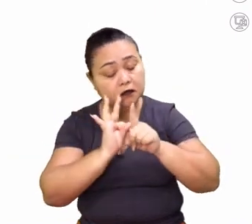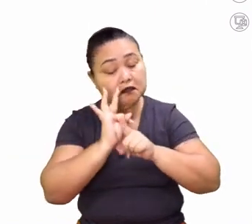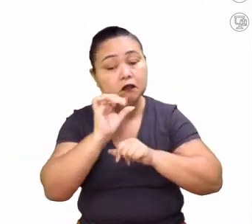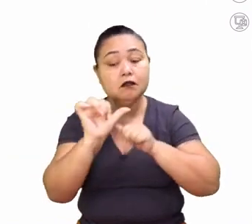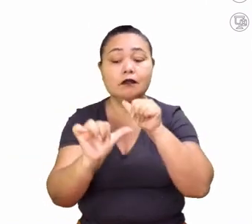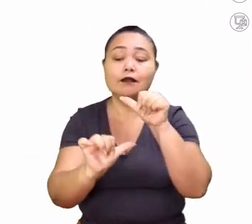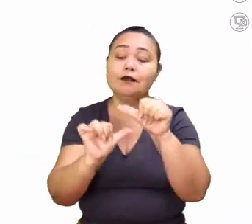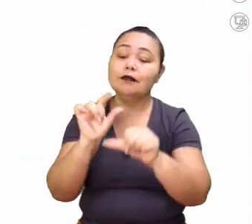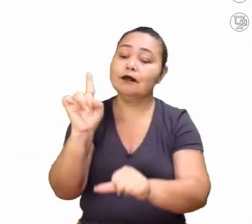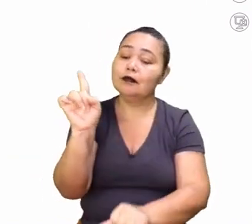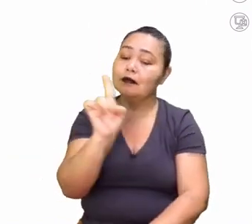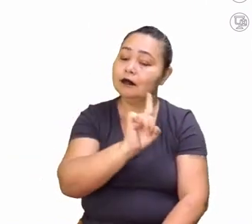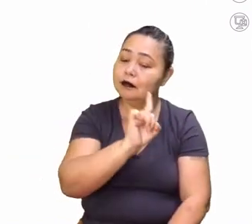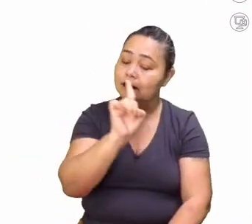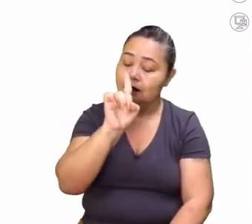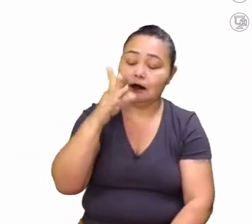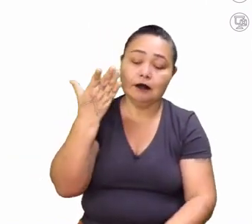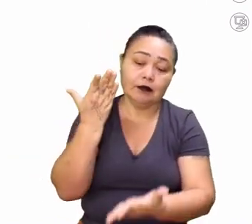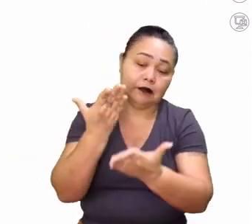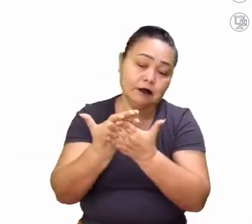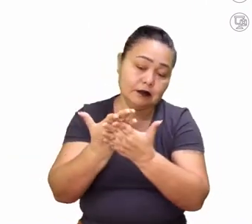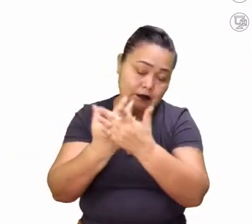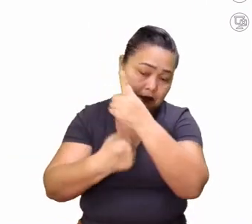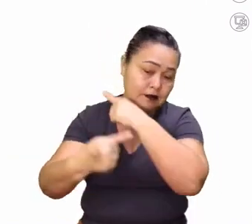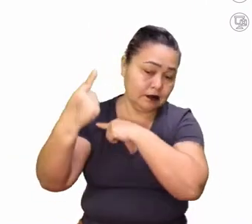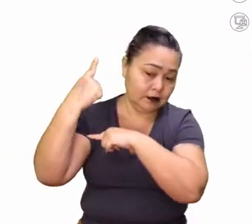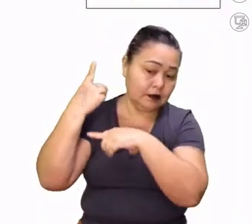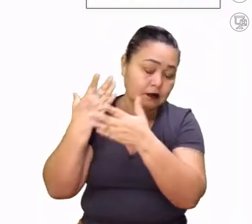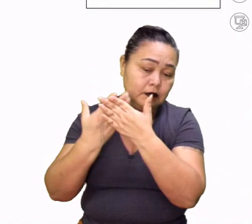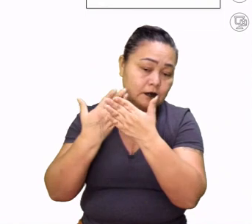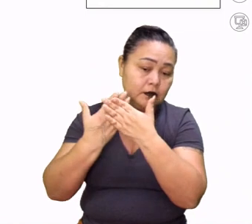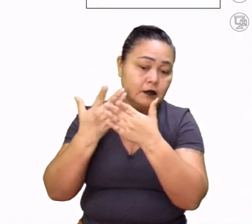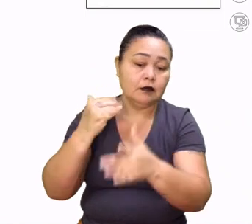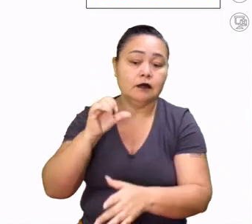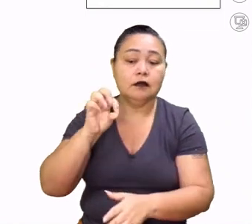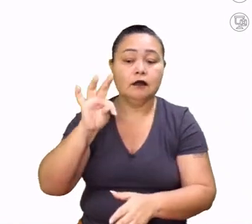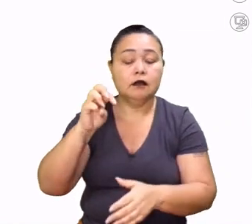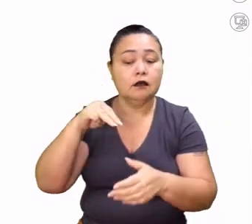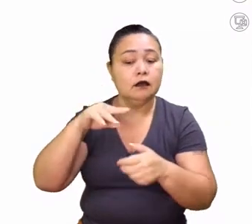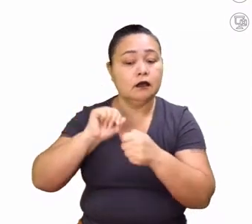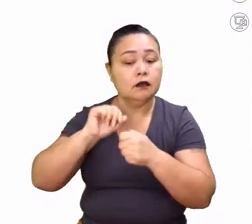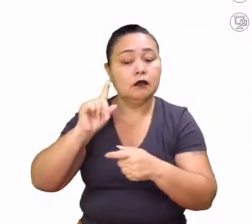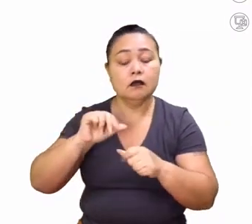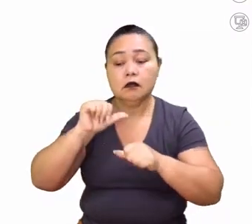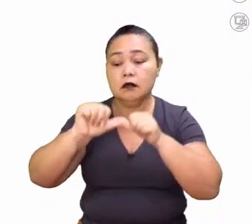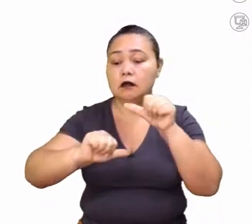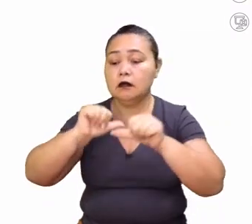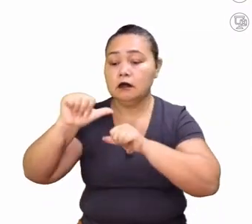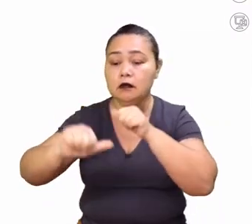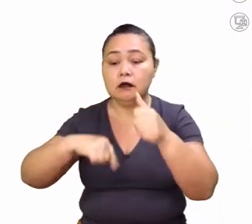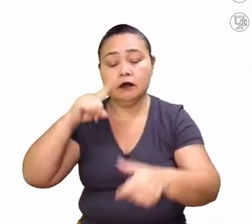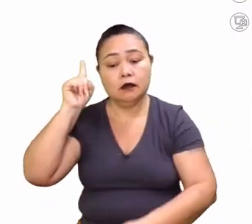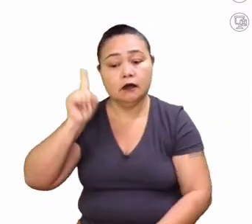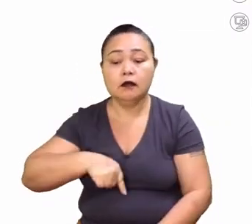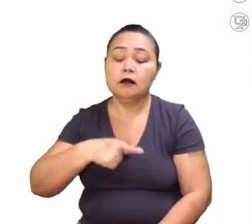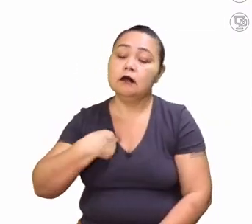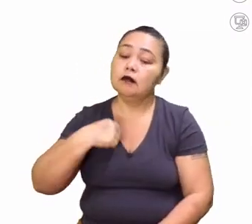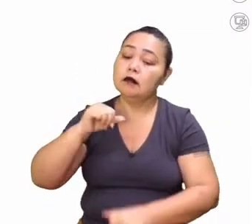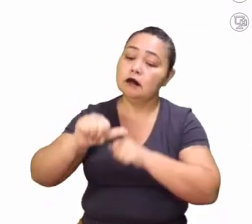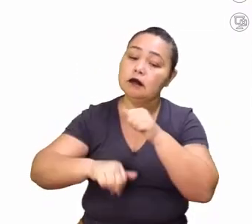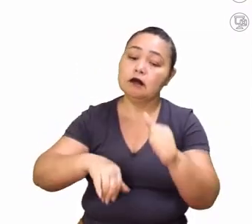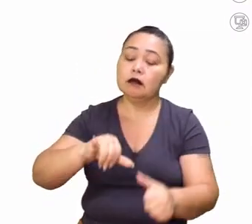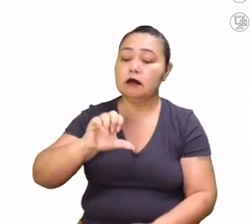variou Nós estudamos isso na aula passada a temperatura não variou é uma transformação isotérmica